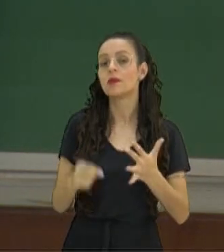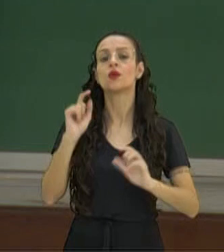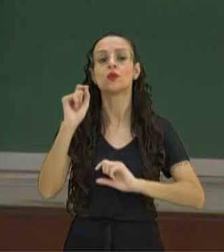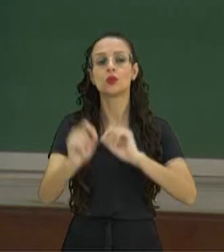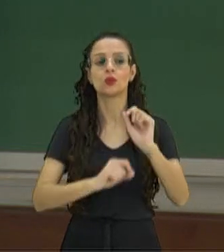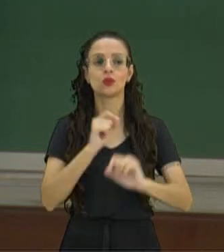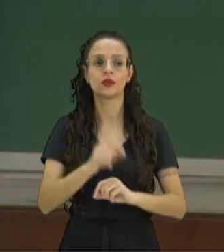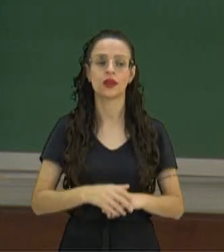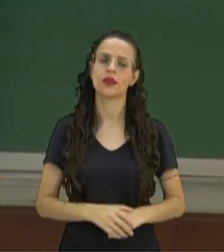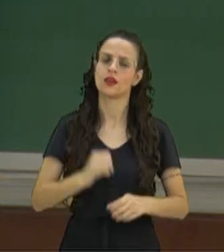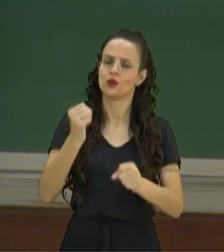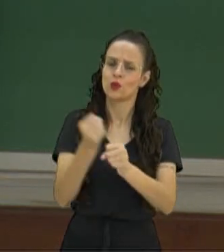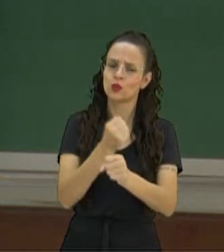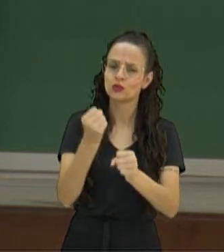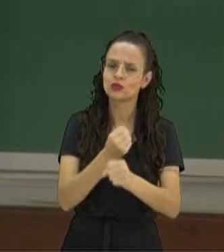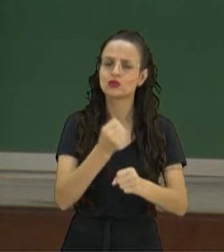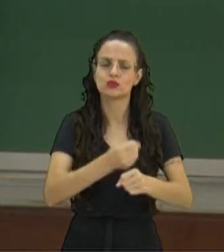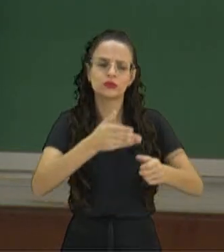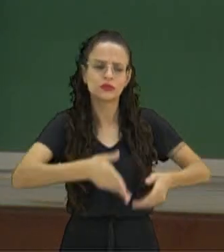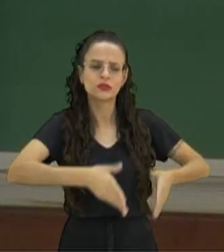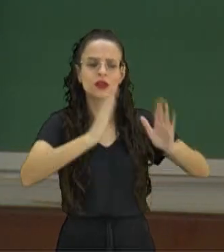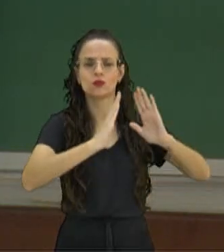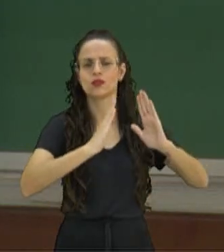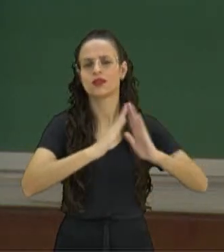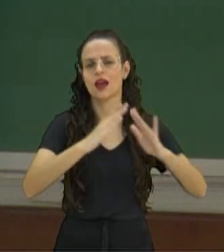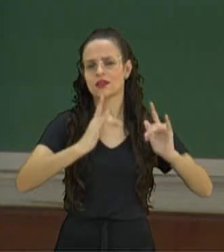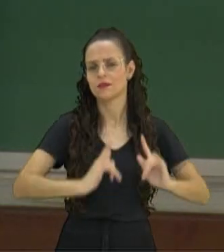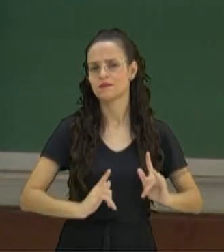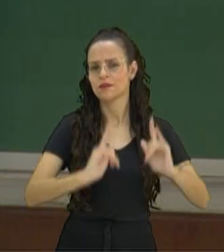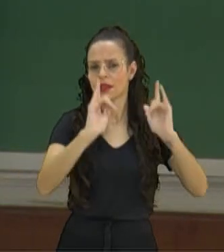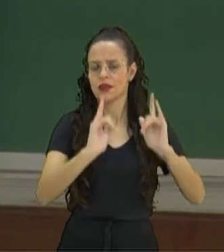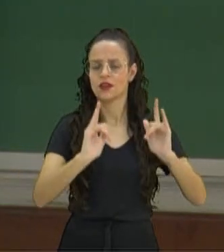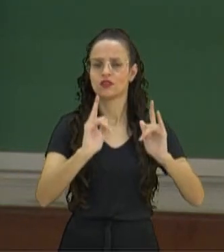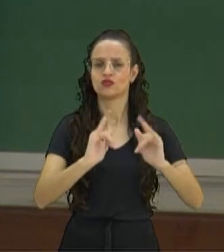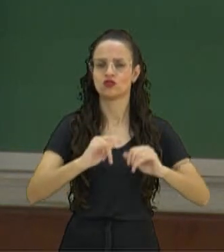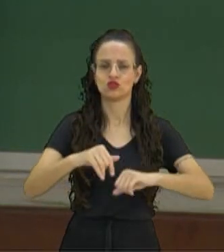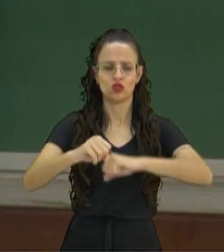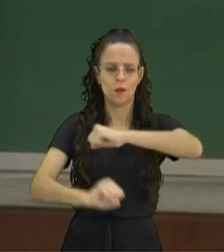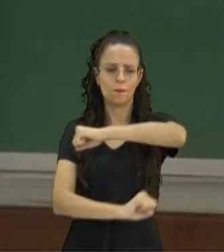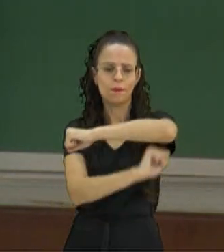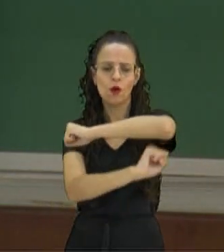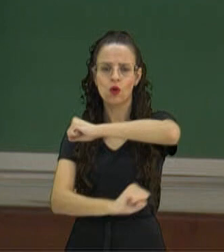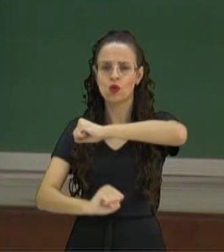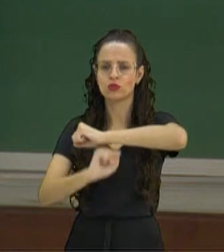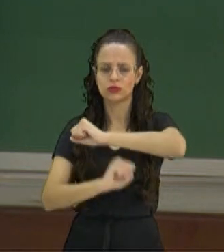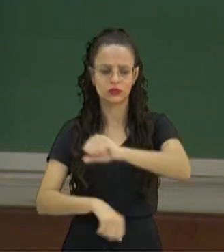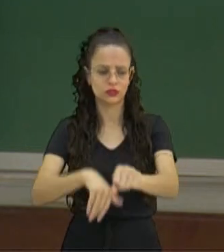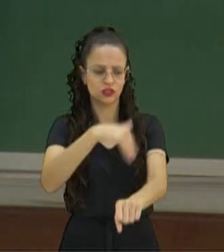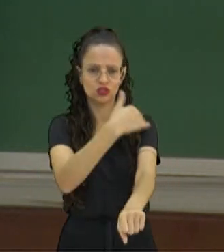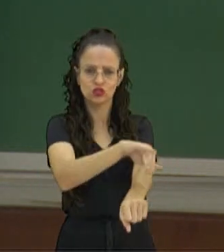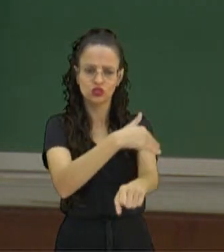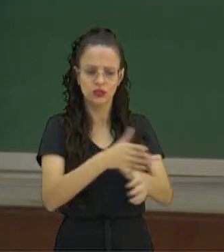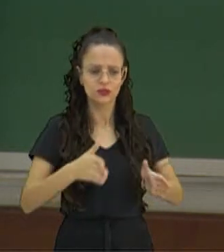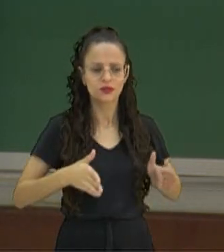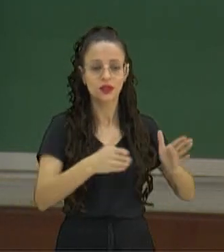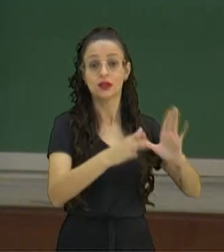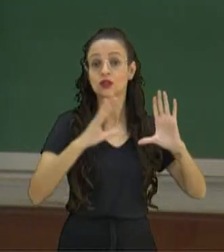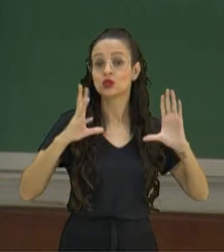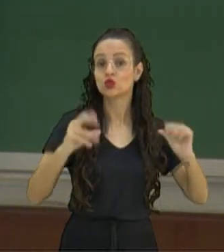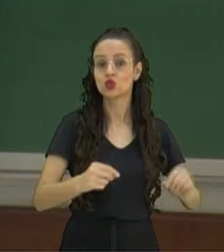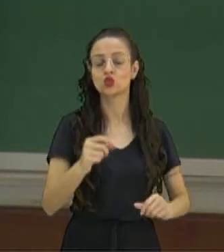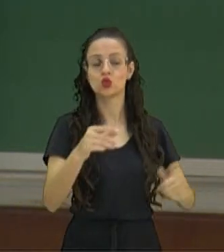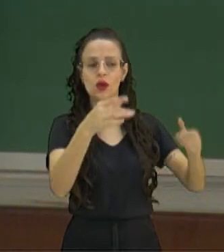cultural? As construções, como casas, edifícios, né, pontes, estradas, tudo isso marca ou